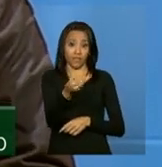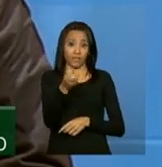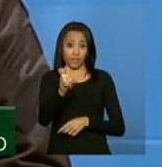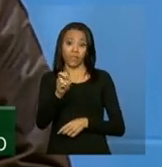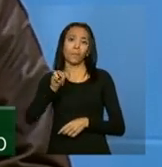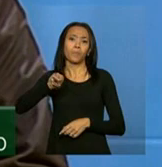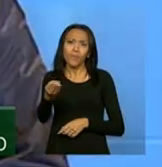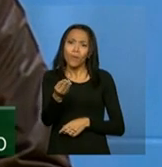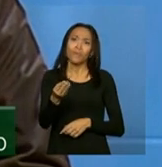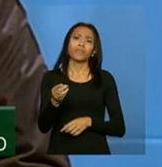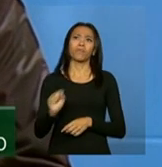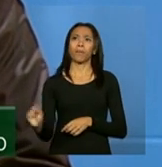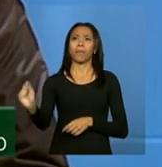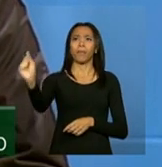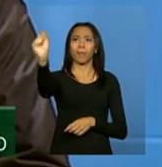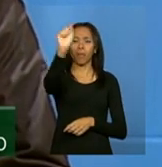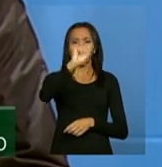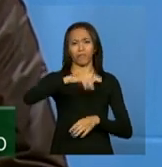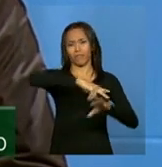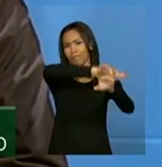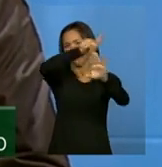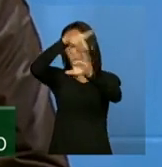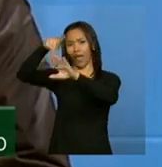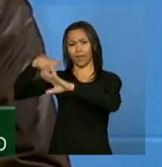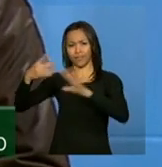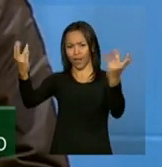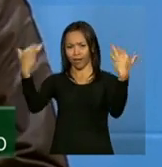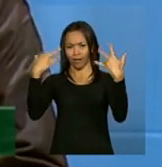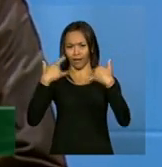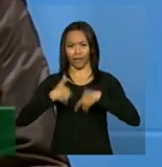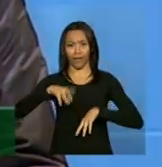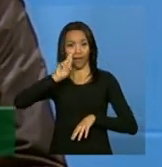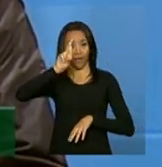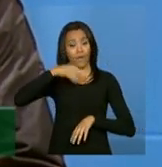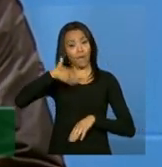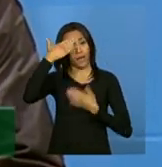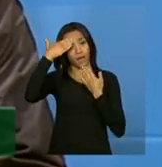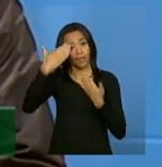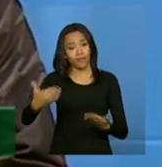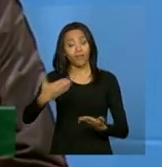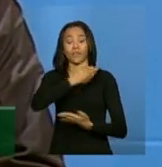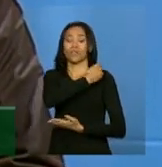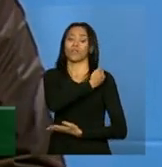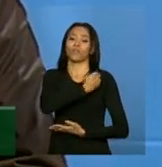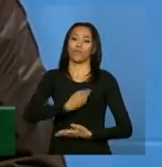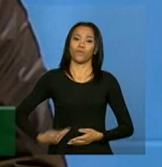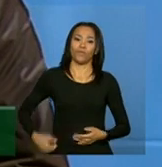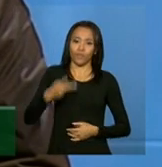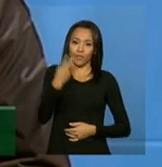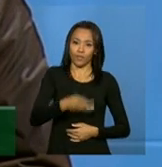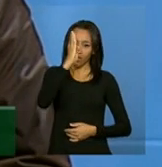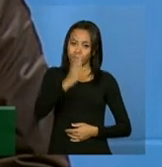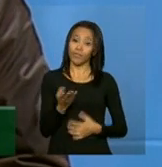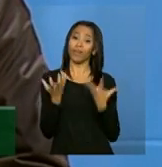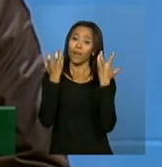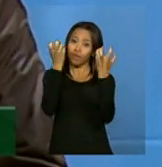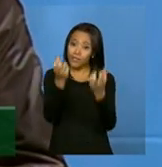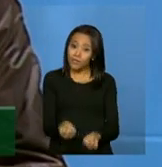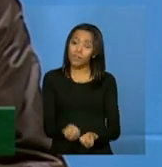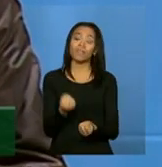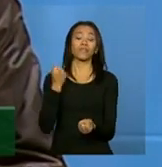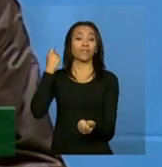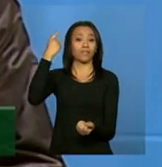em 156 países, é que eu agradeço ao governo brasileiro por sua iniciativa de ser anfitrião da